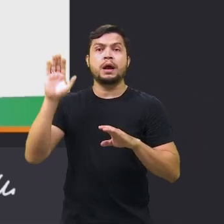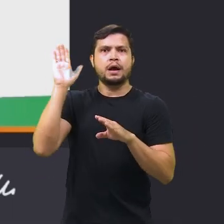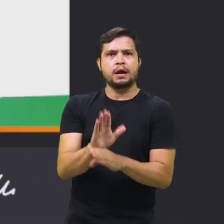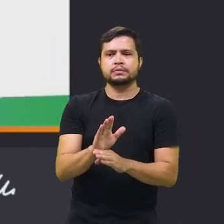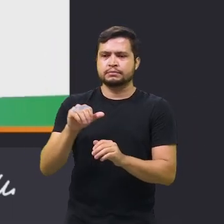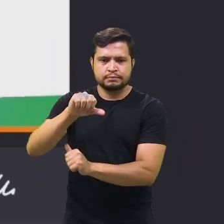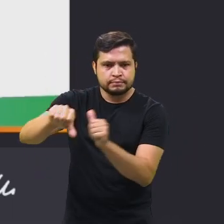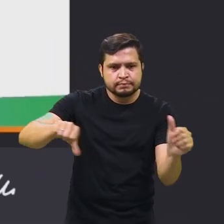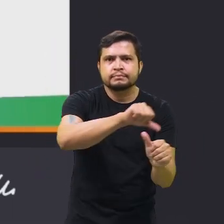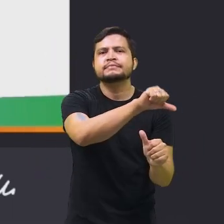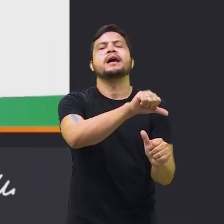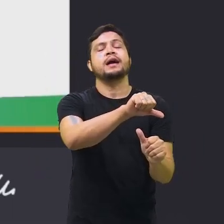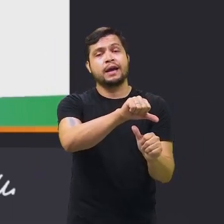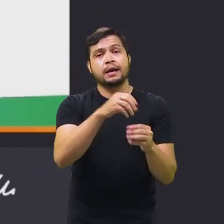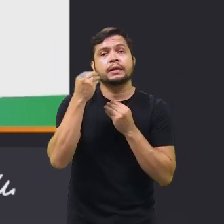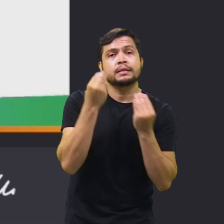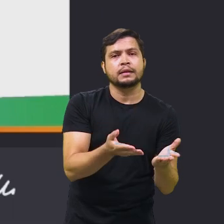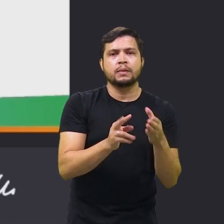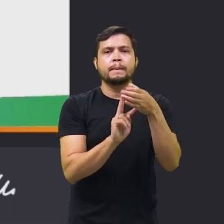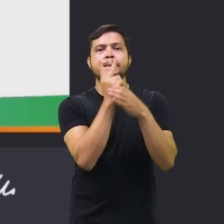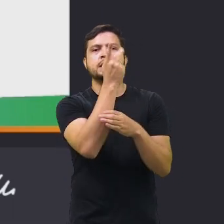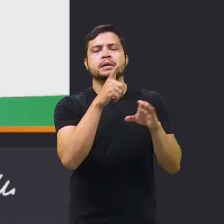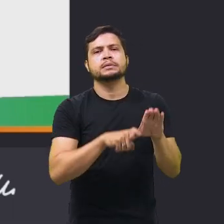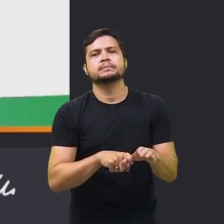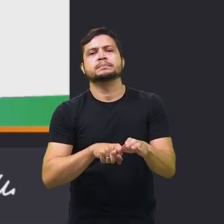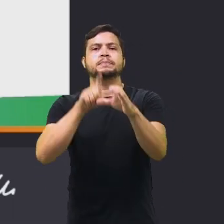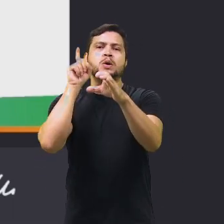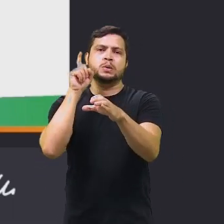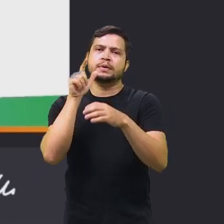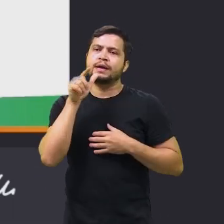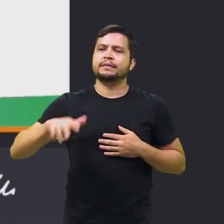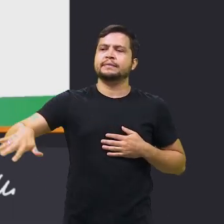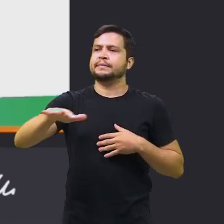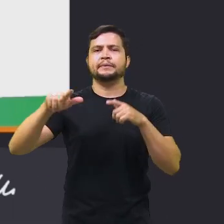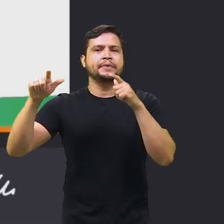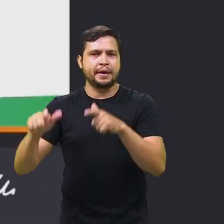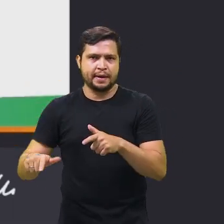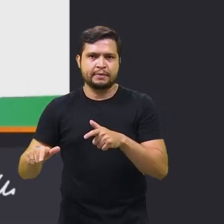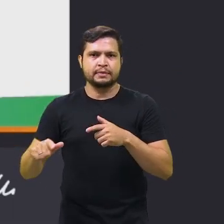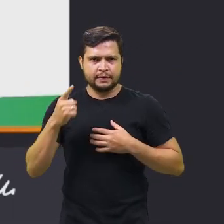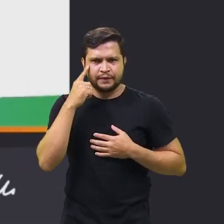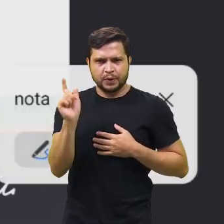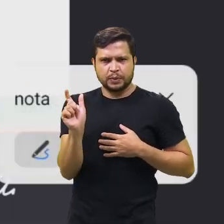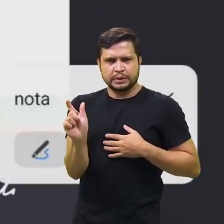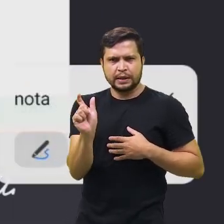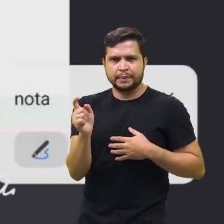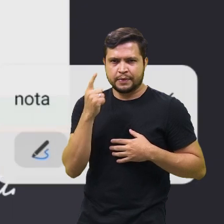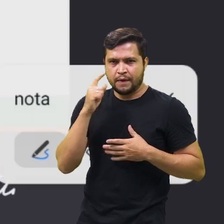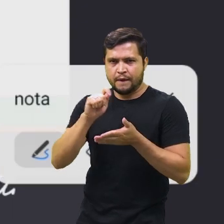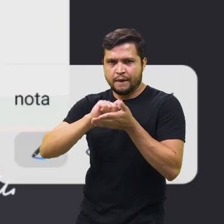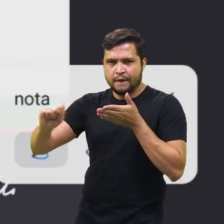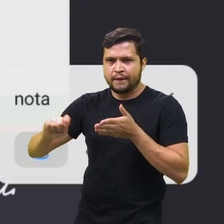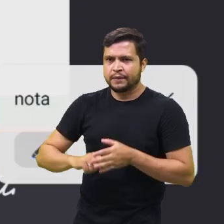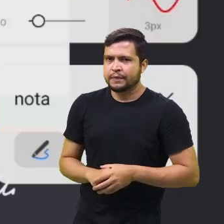que as tornaram independentes da água. Olha esse termo, independentes da